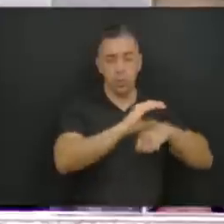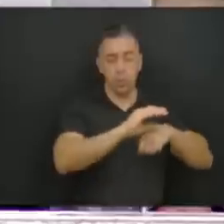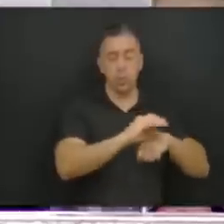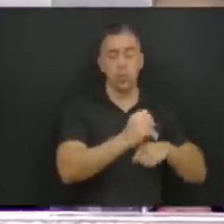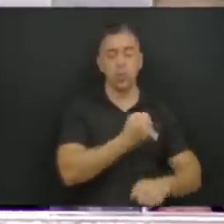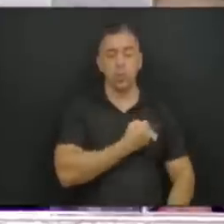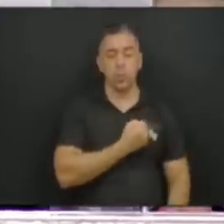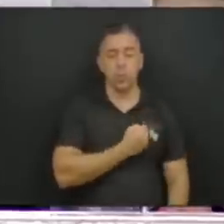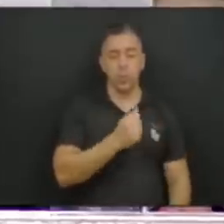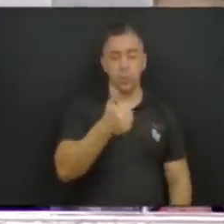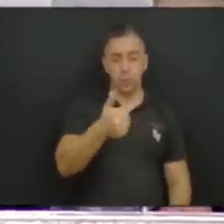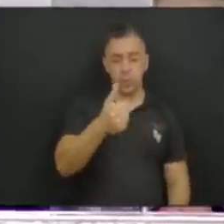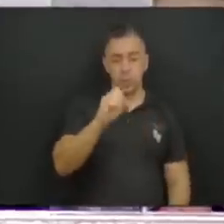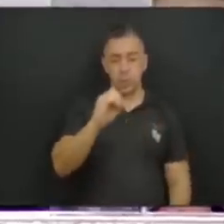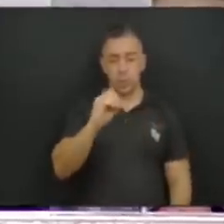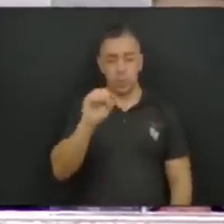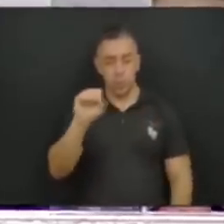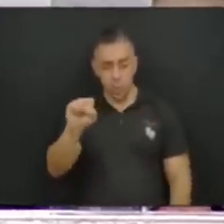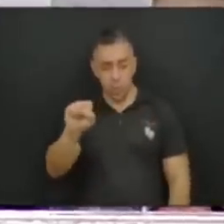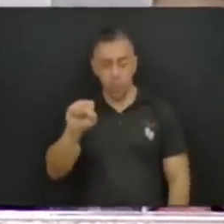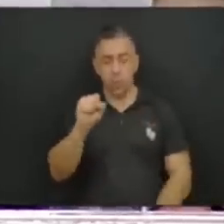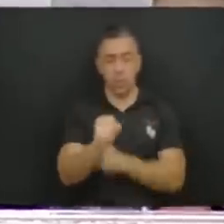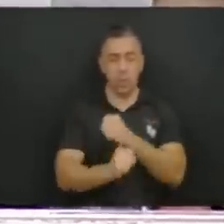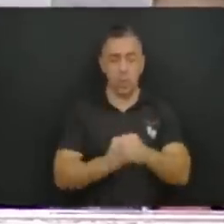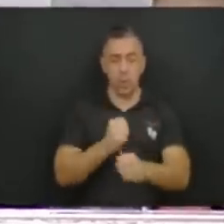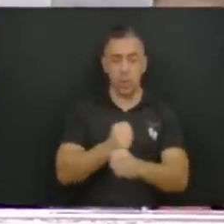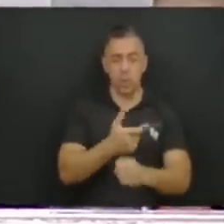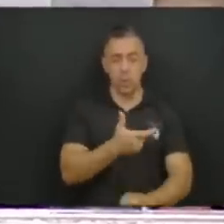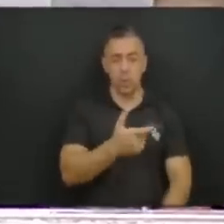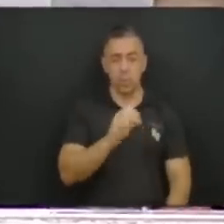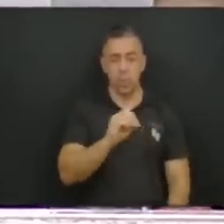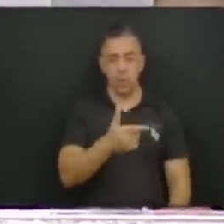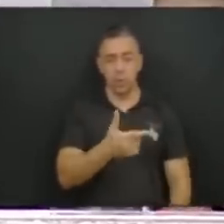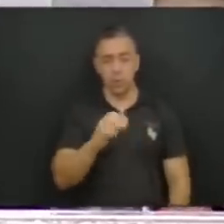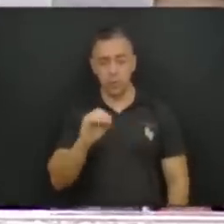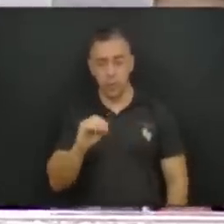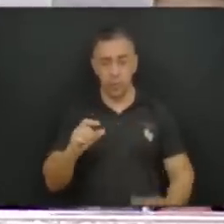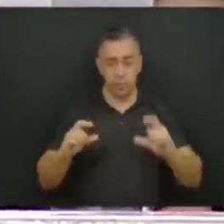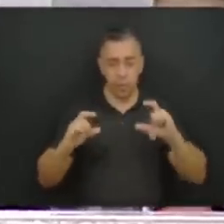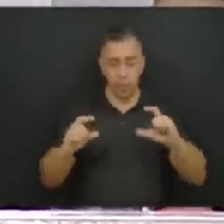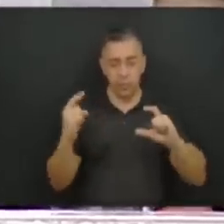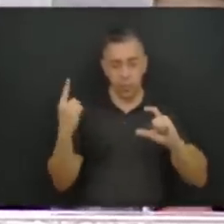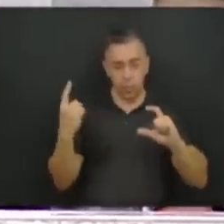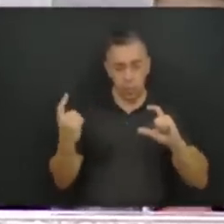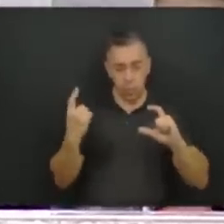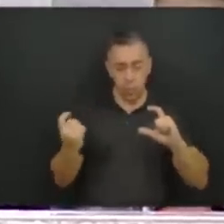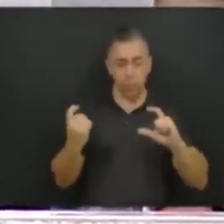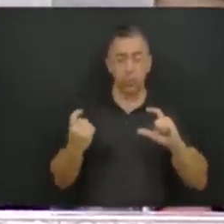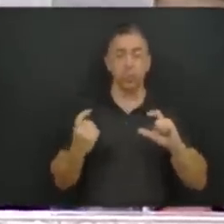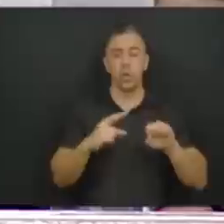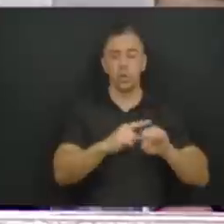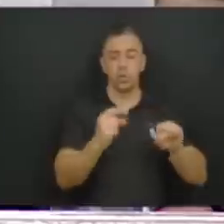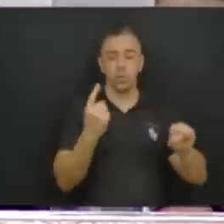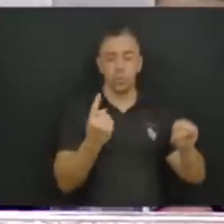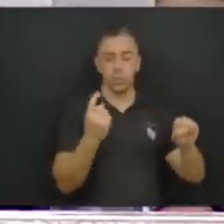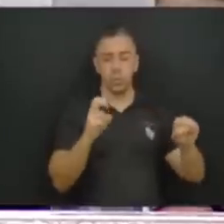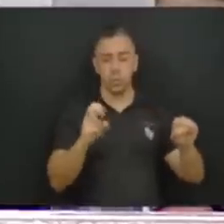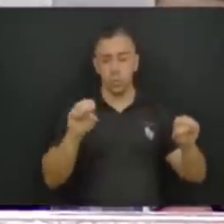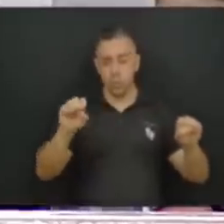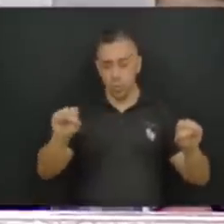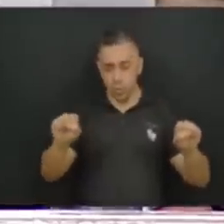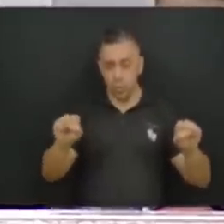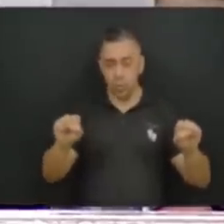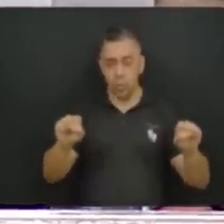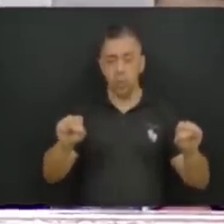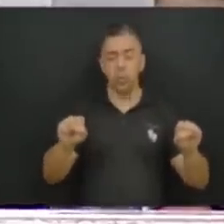108 de 2020 que alterou o parágrafo único desse inciso 2 do artigo 158 da Constituição Federal de